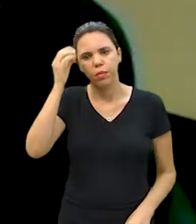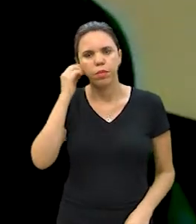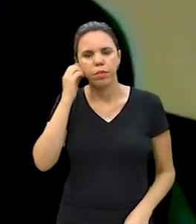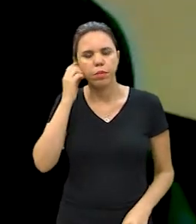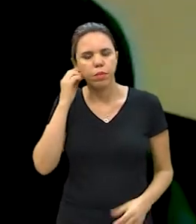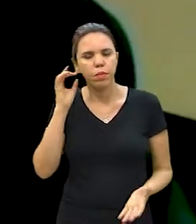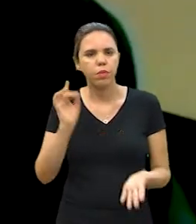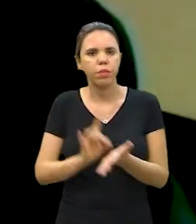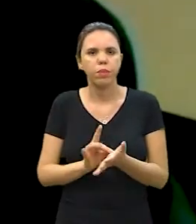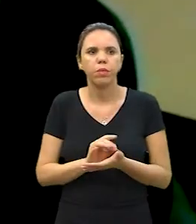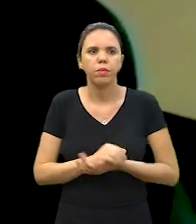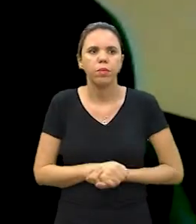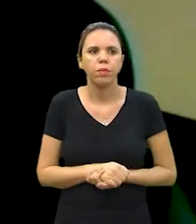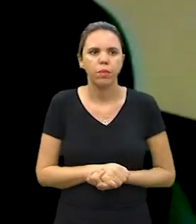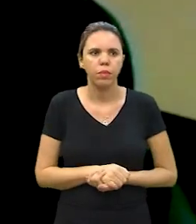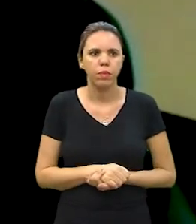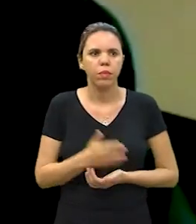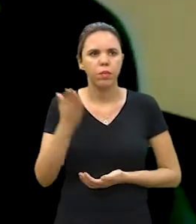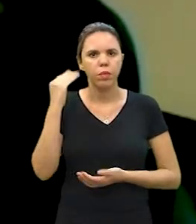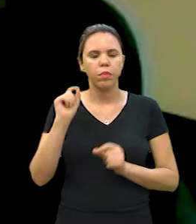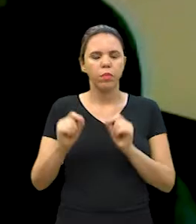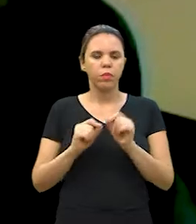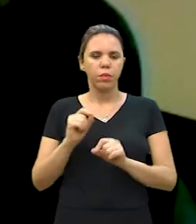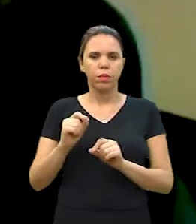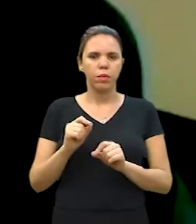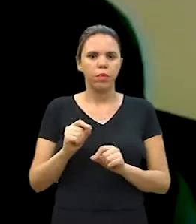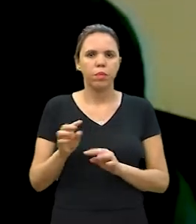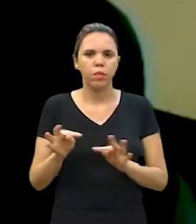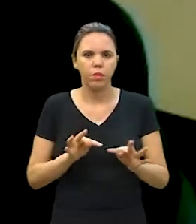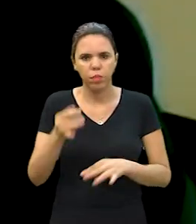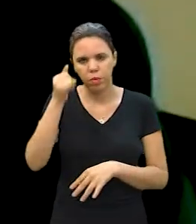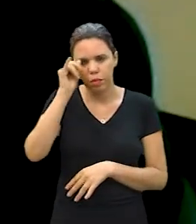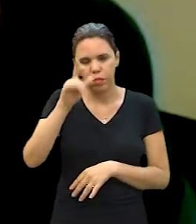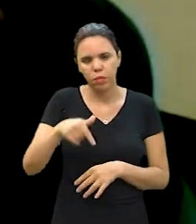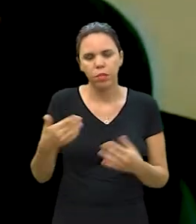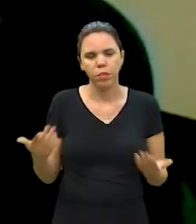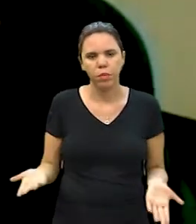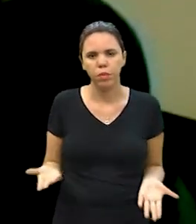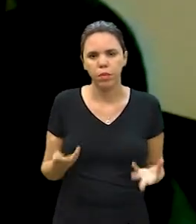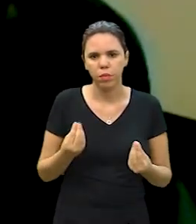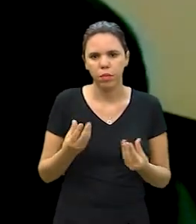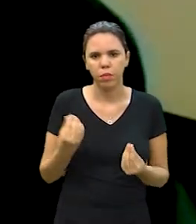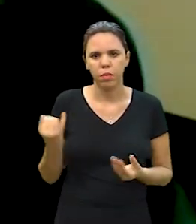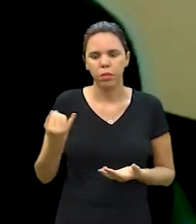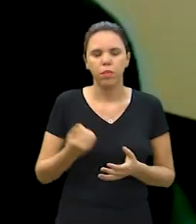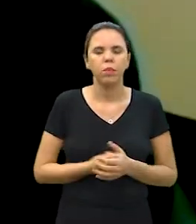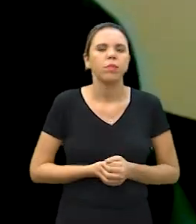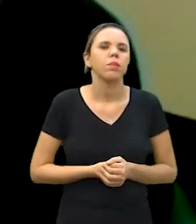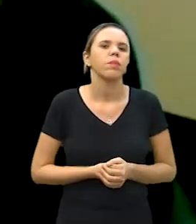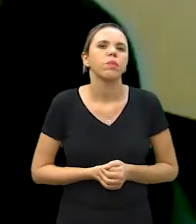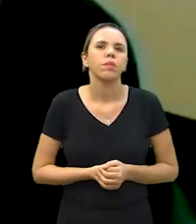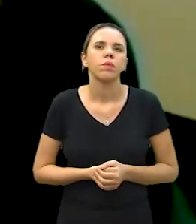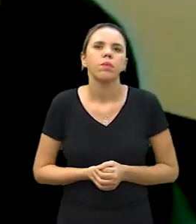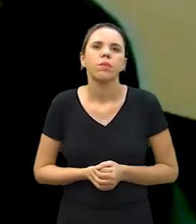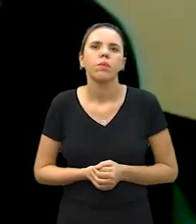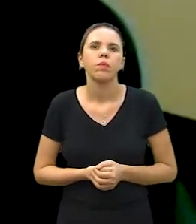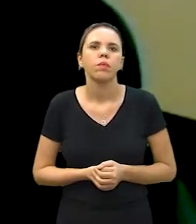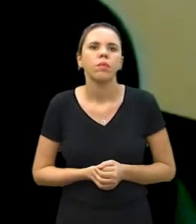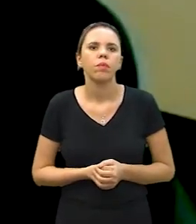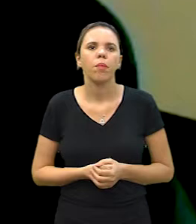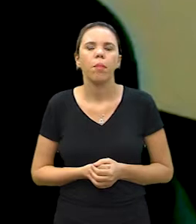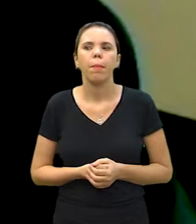conhecimento suficiente para saber que a prevenção é muito importante nesse caso,